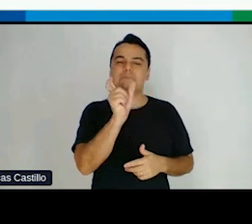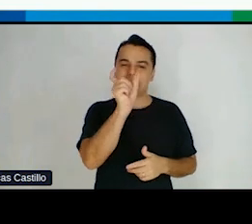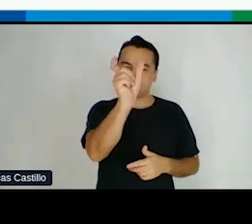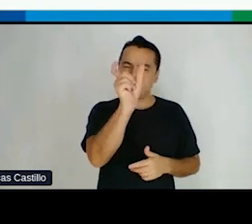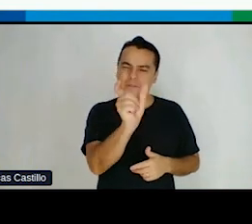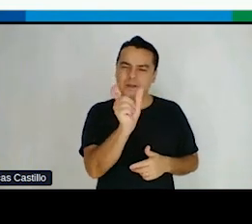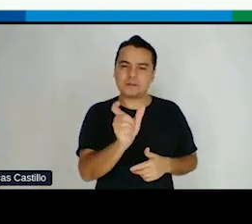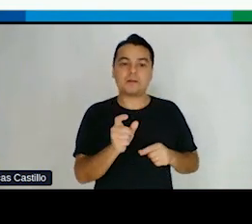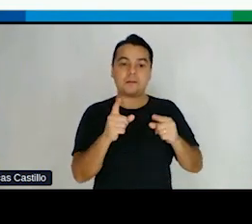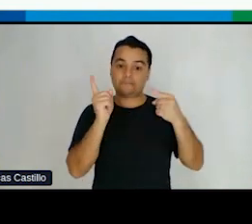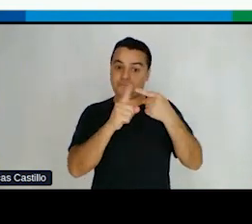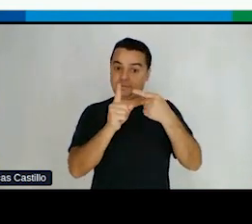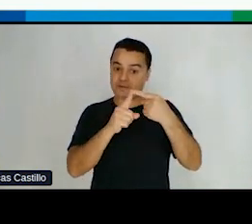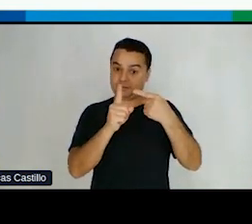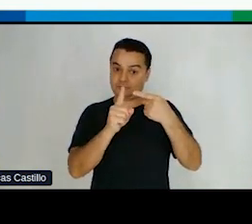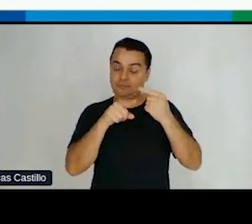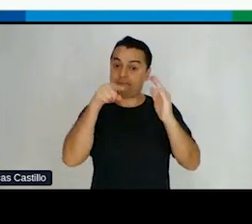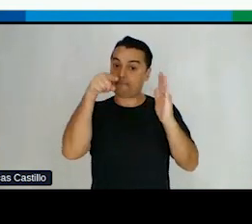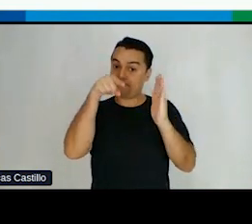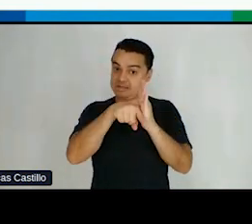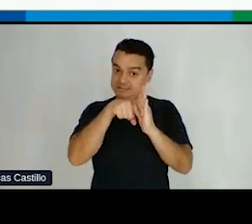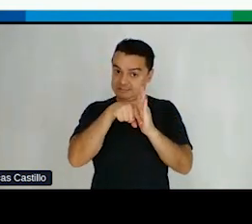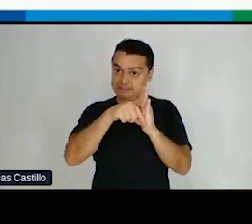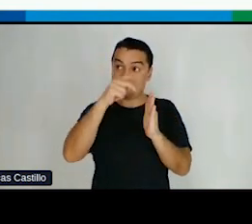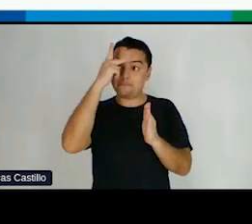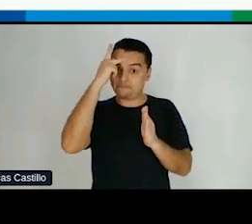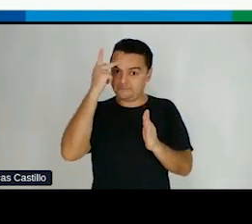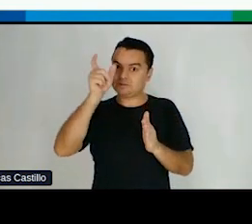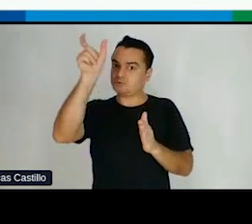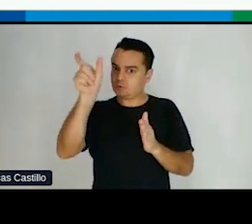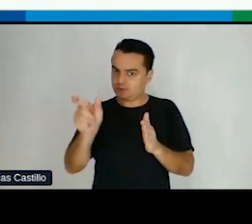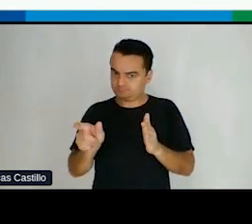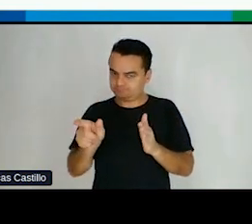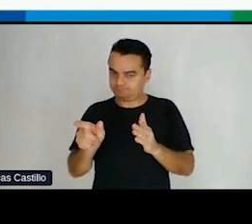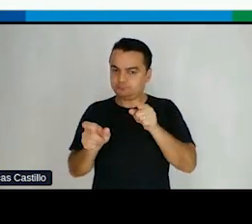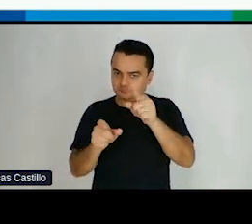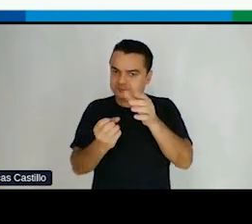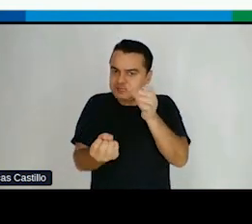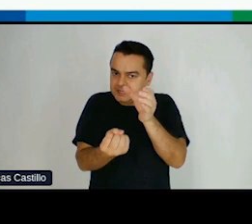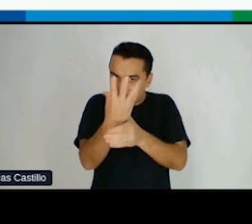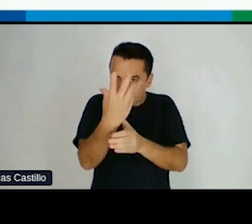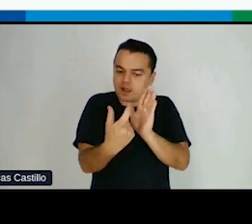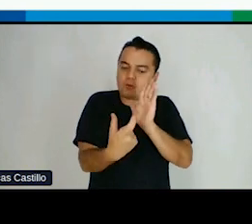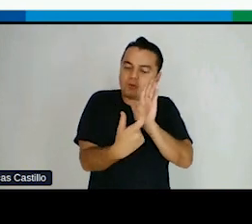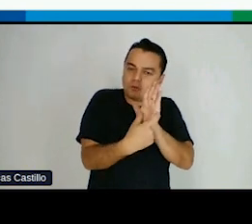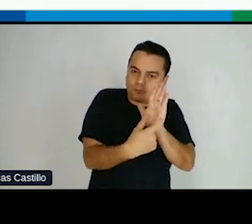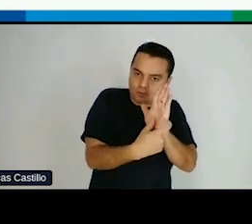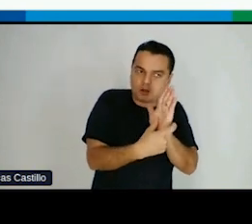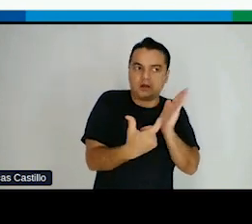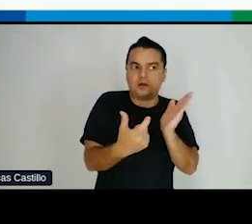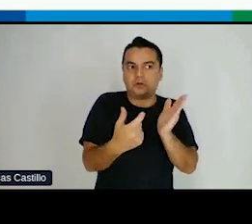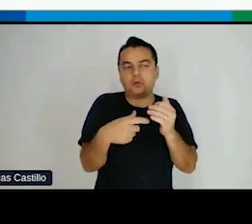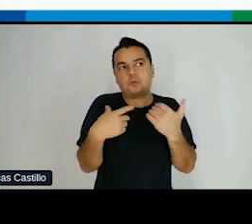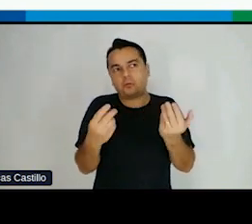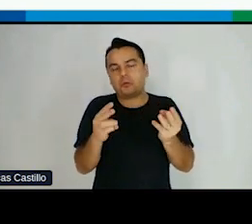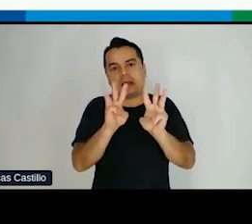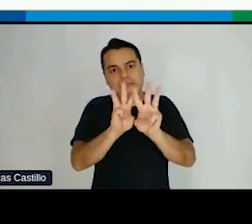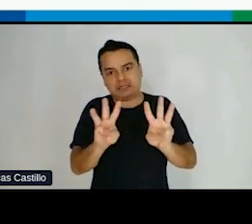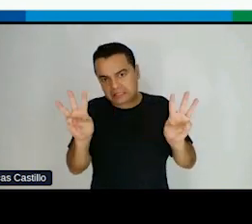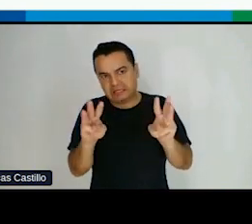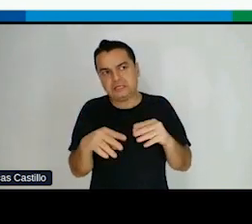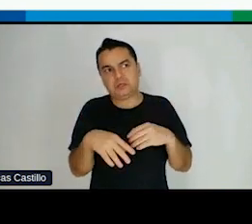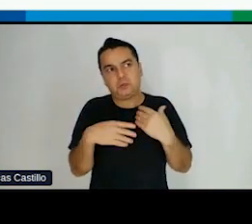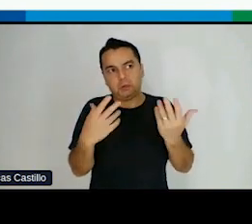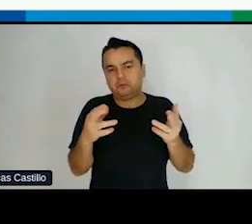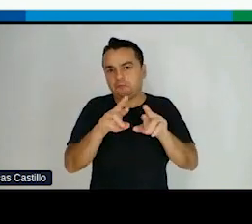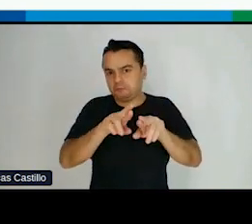que é pesquisa com pessoas reais. Então, você coloca o seu usuário, né? Você coloca a pessoa que vai